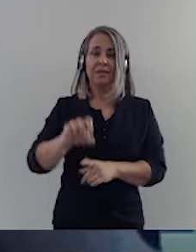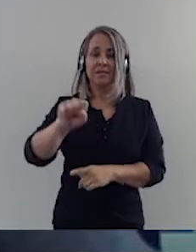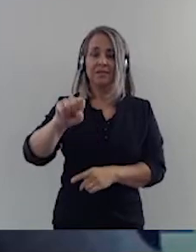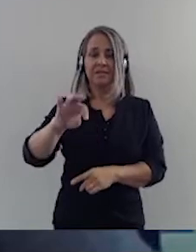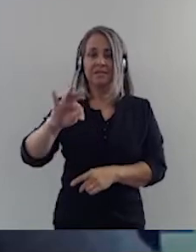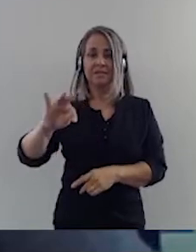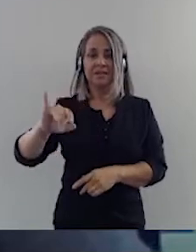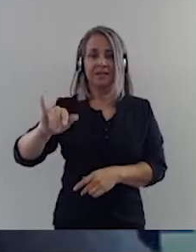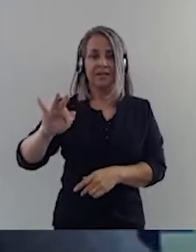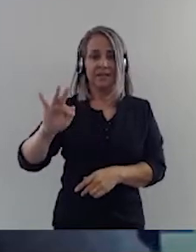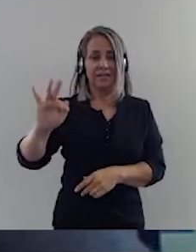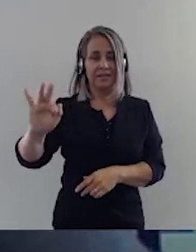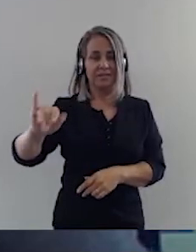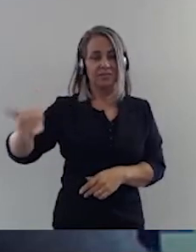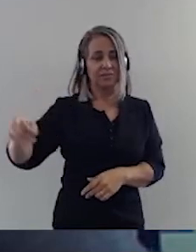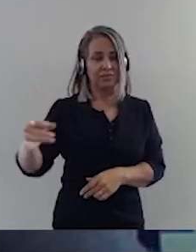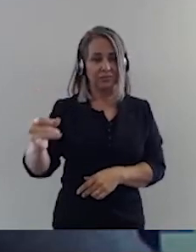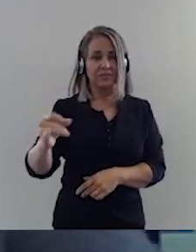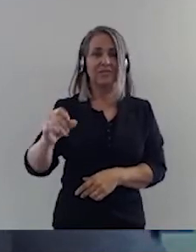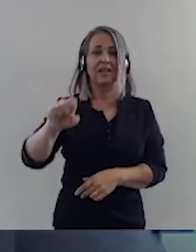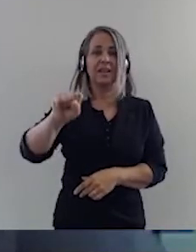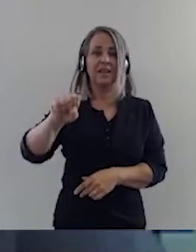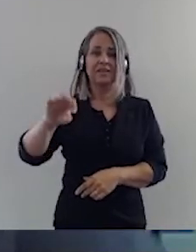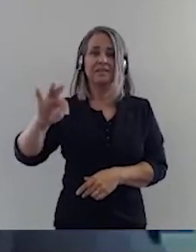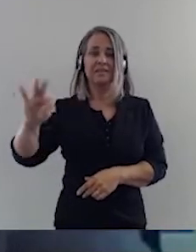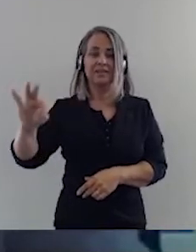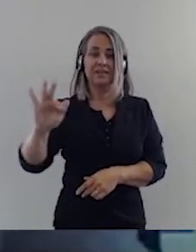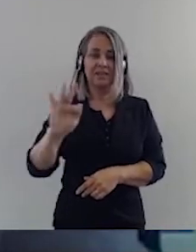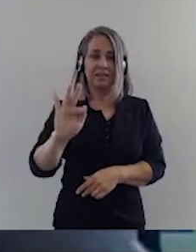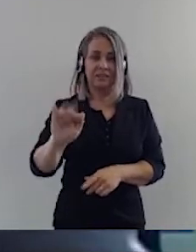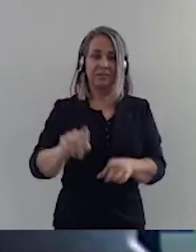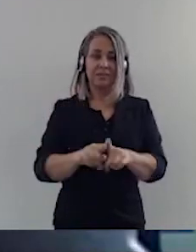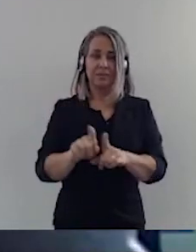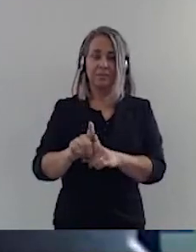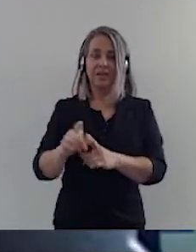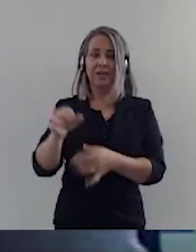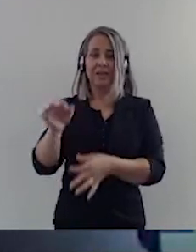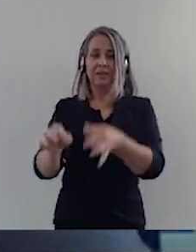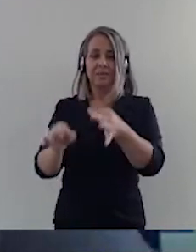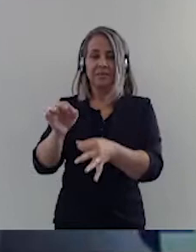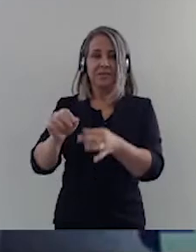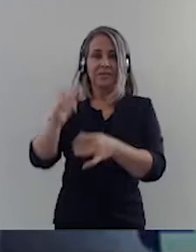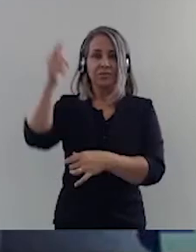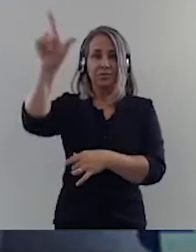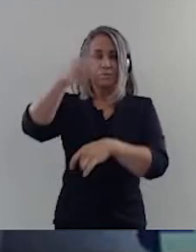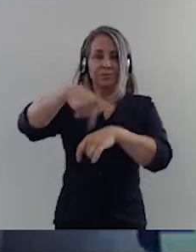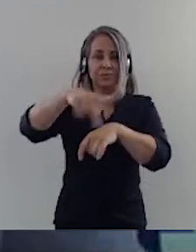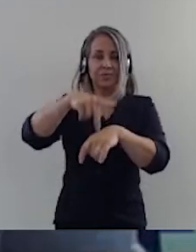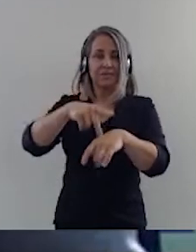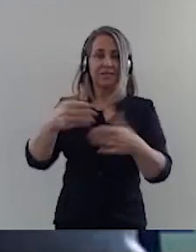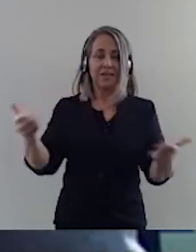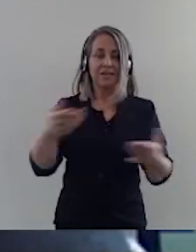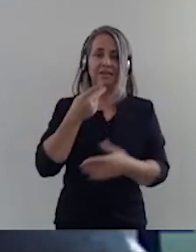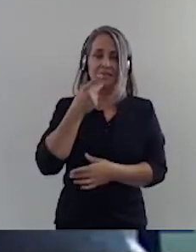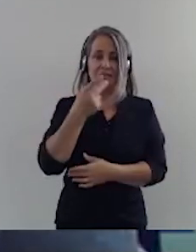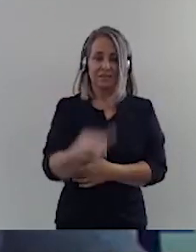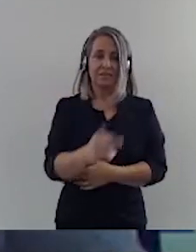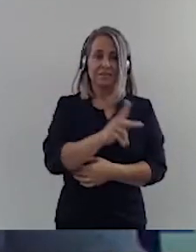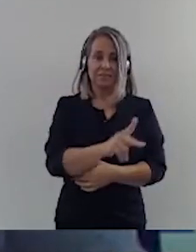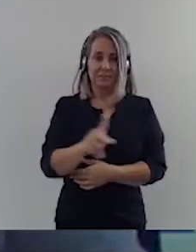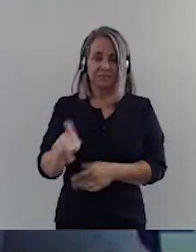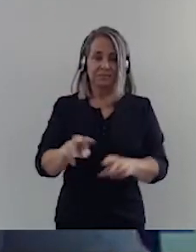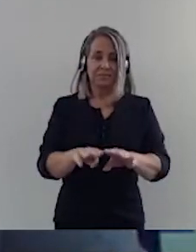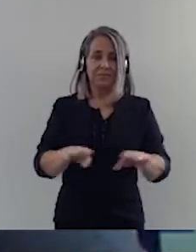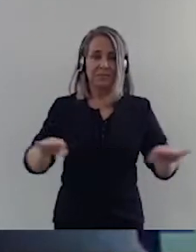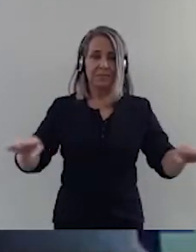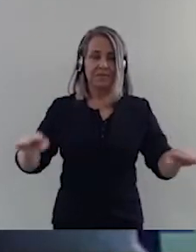Justiça, Supremo Tribunal Federal e tribunais internacionais. Passamos a palavra ao presidente desta